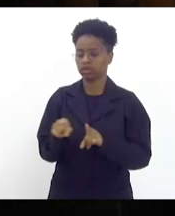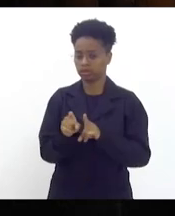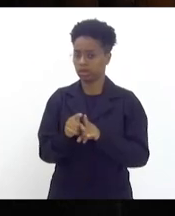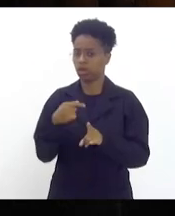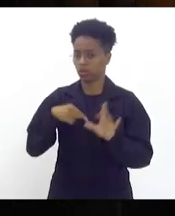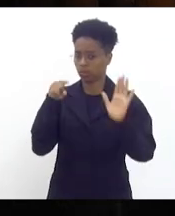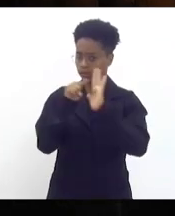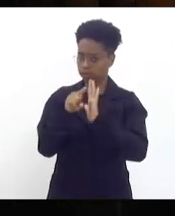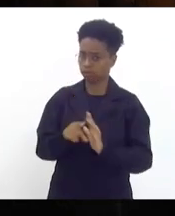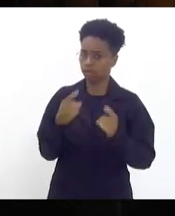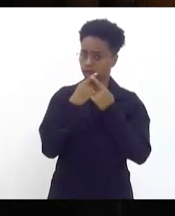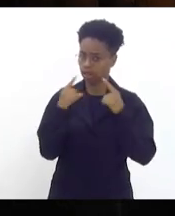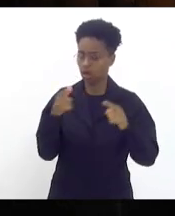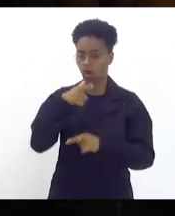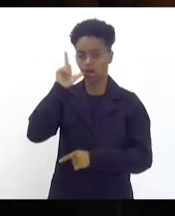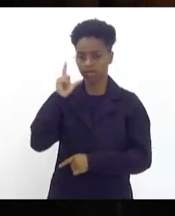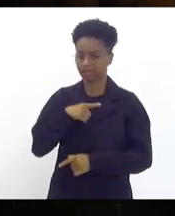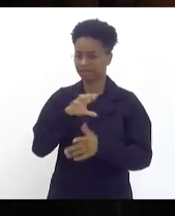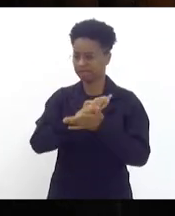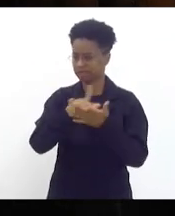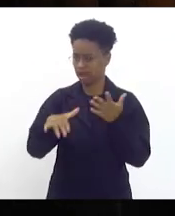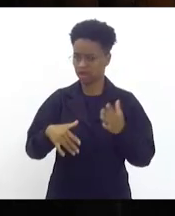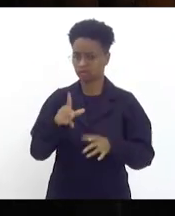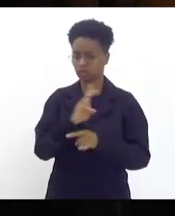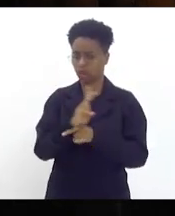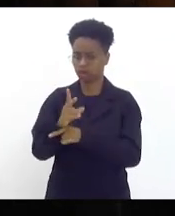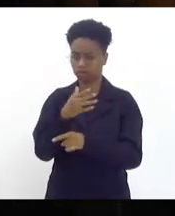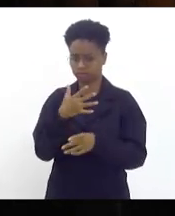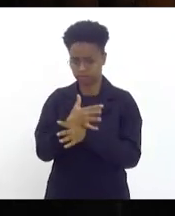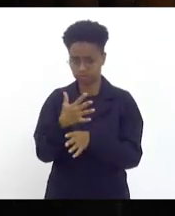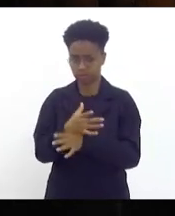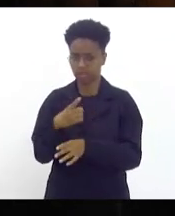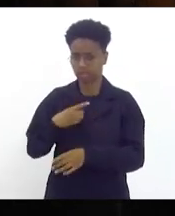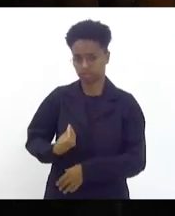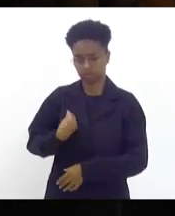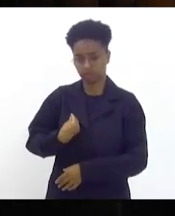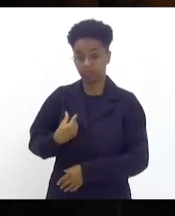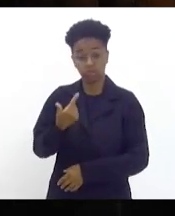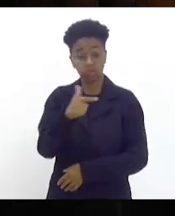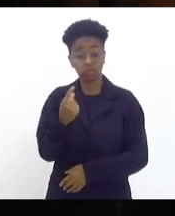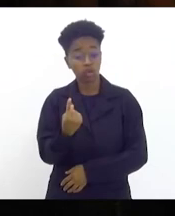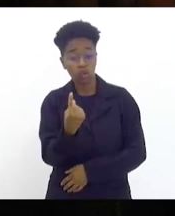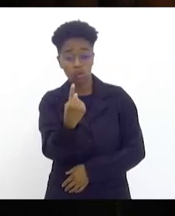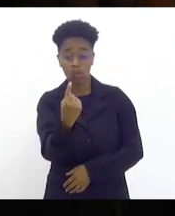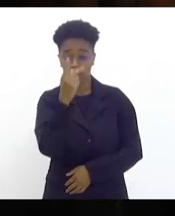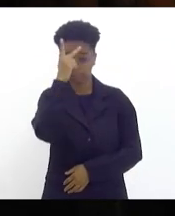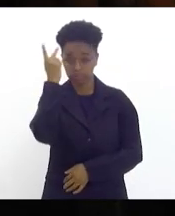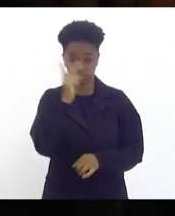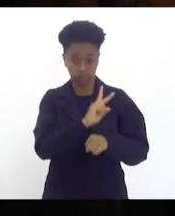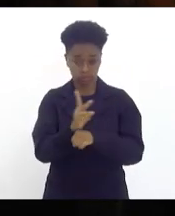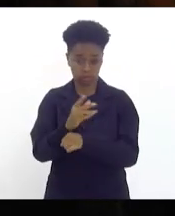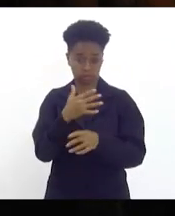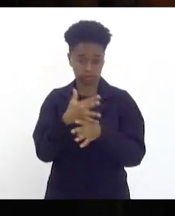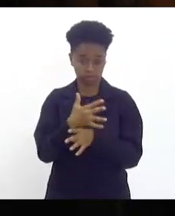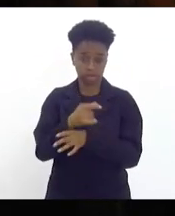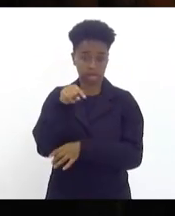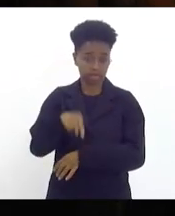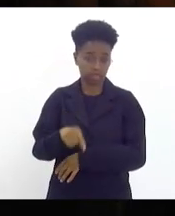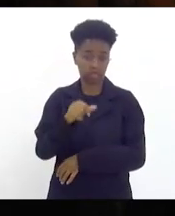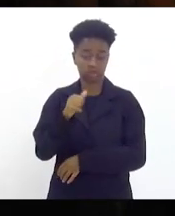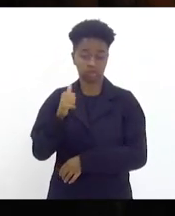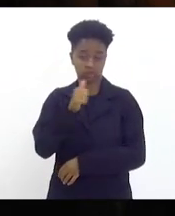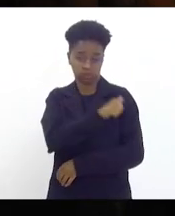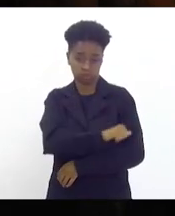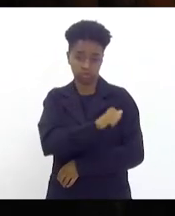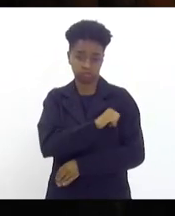perante centenas de Guardas que ali estavam que não há um guarda municipal no Rio de Janeiro que se furte